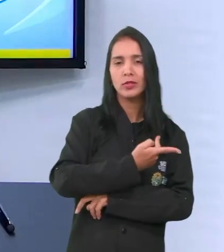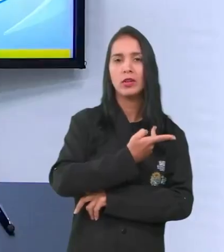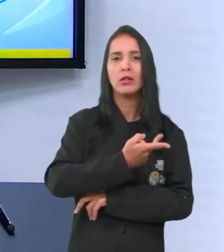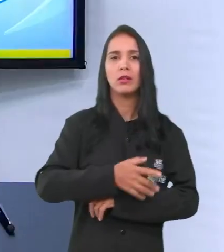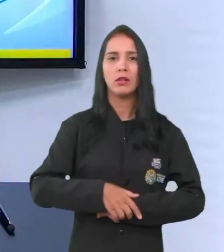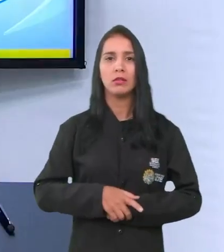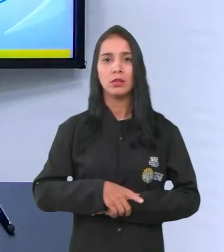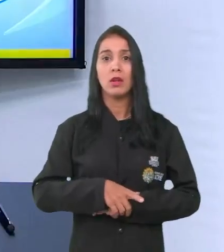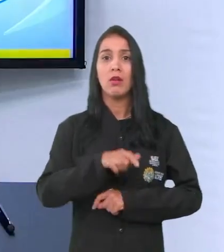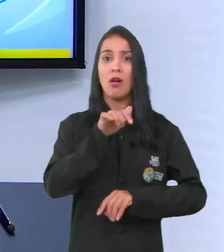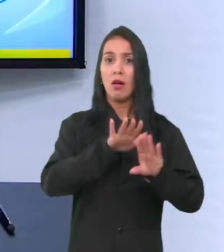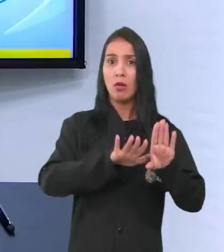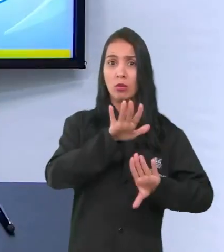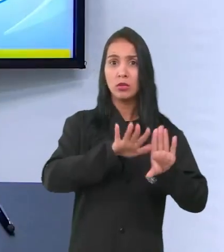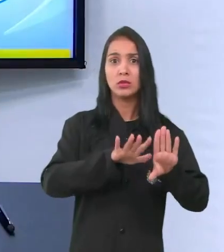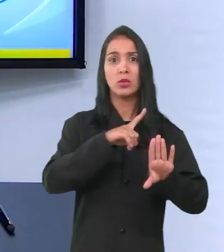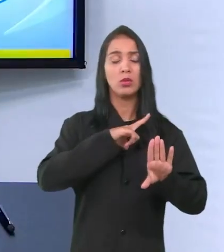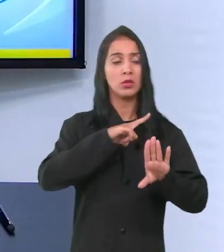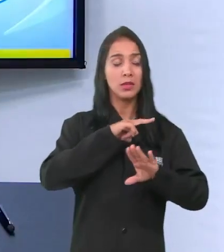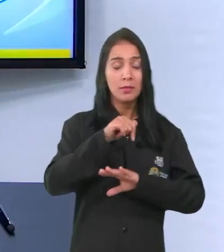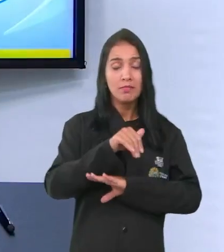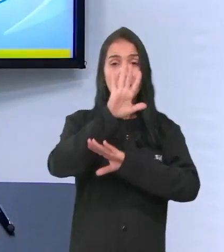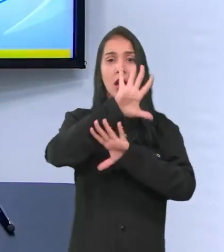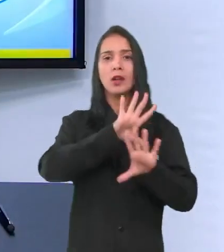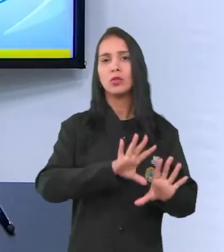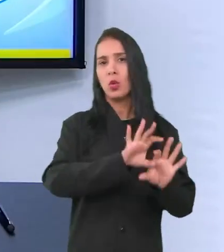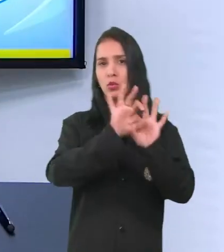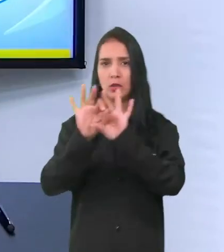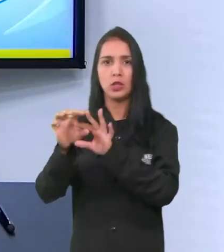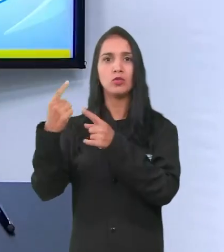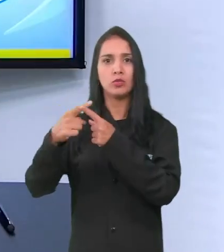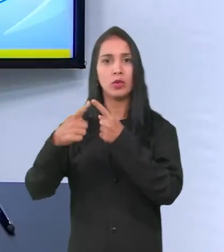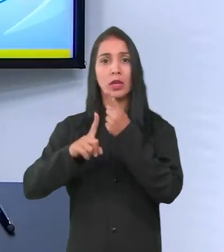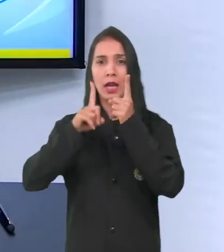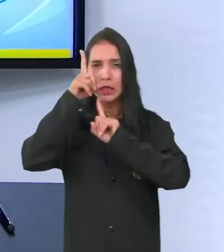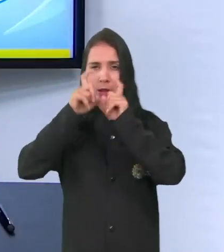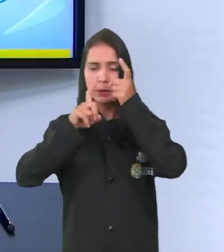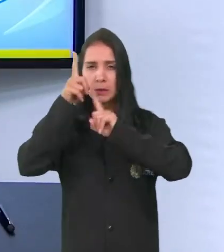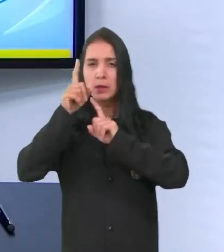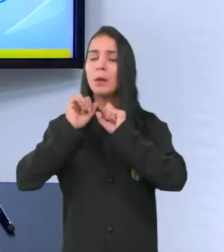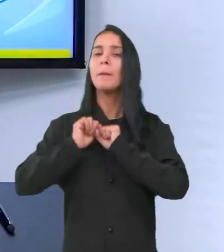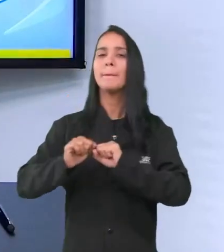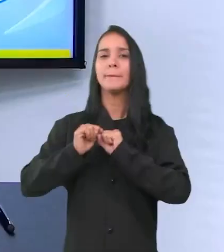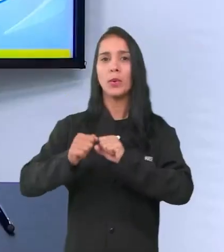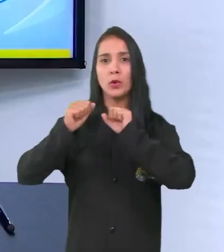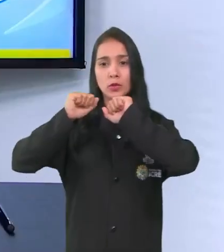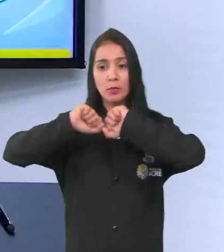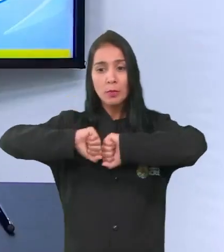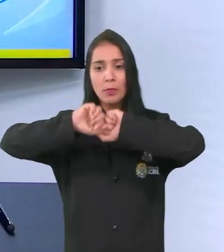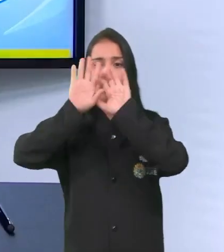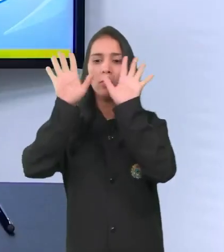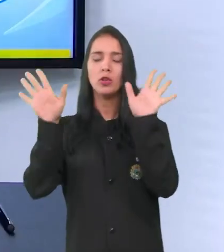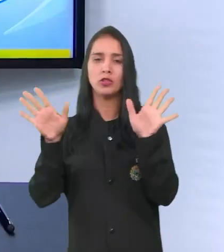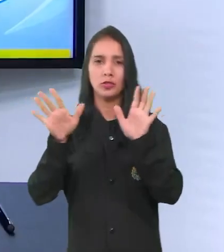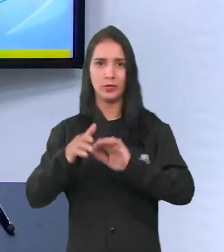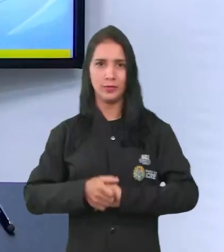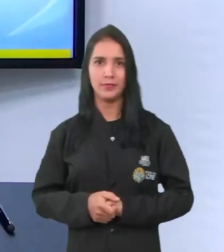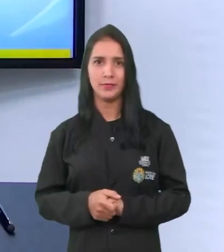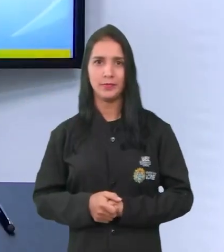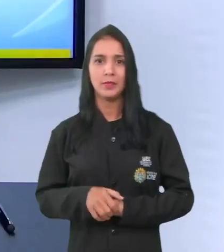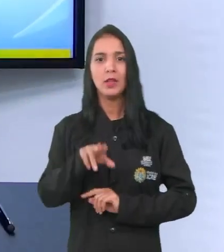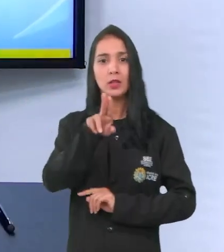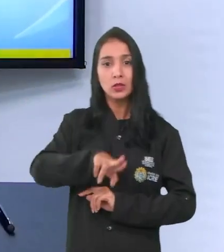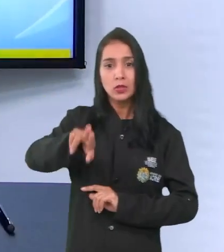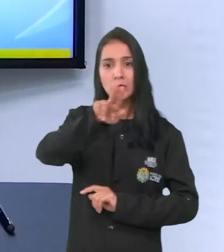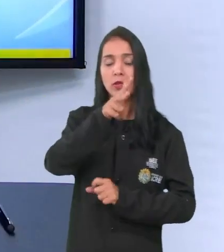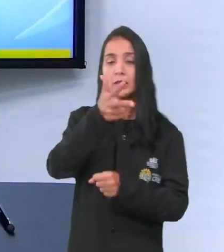é verbalizado. Então, às vezes, ela revela outras coisas. Aí, nós vamos utilizar aqui esse vídeo para a gente